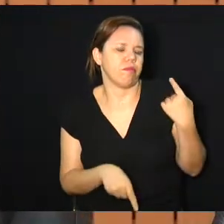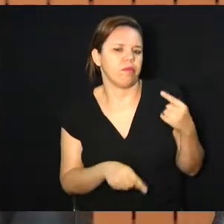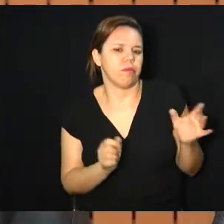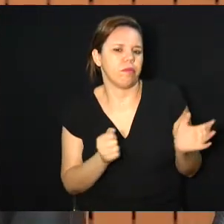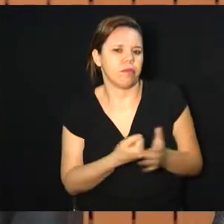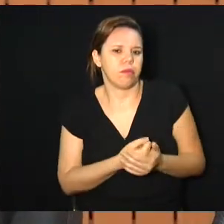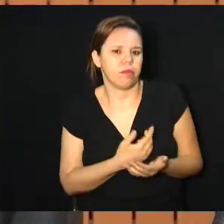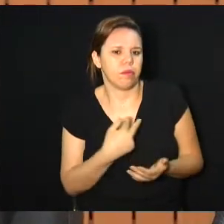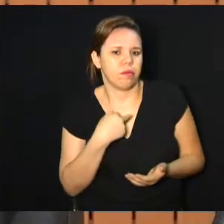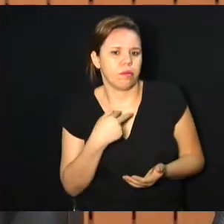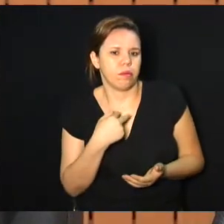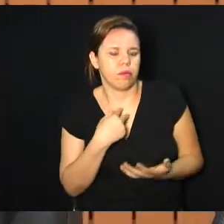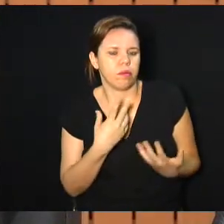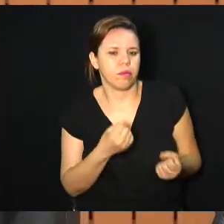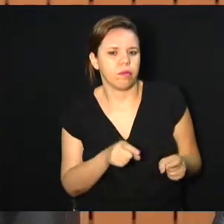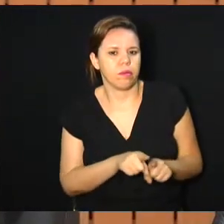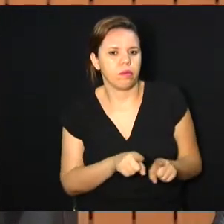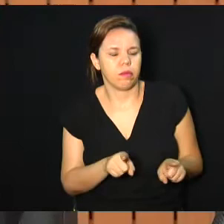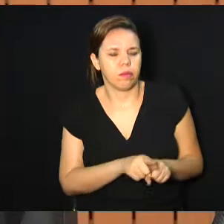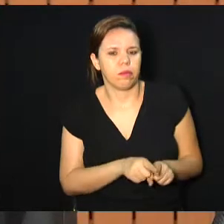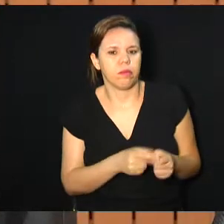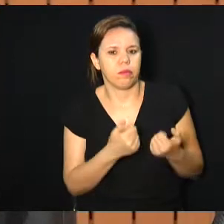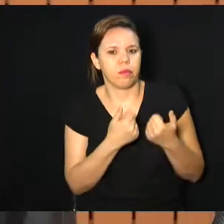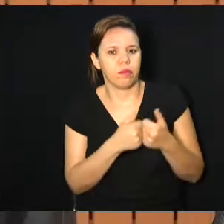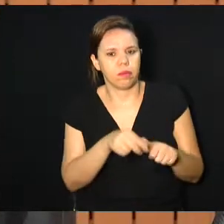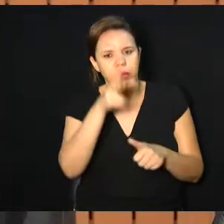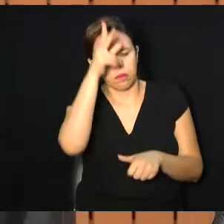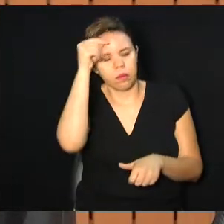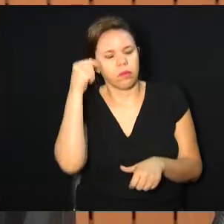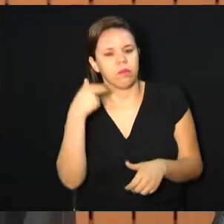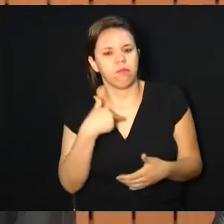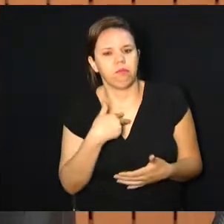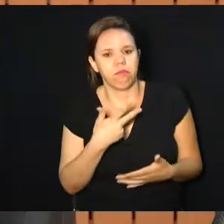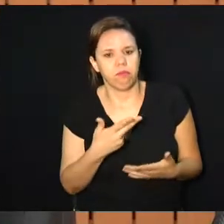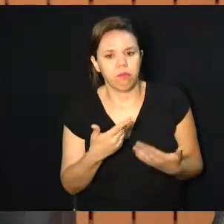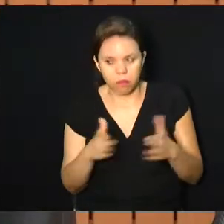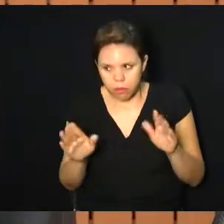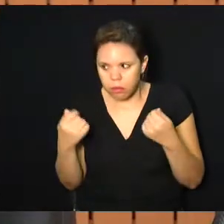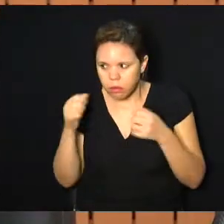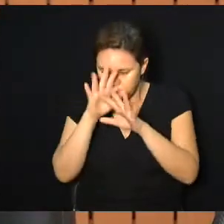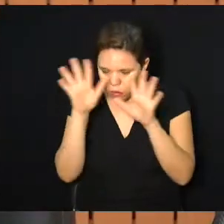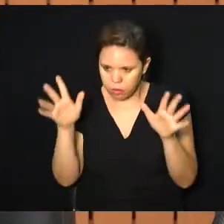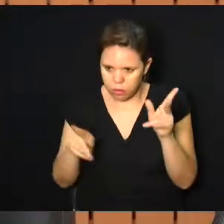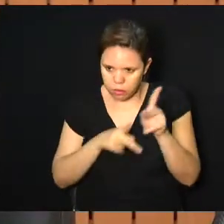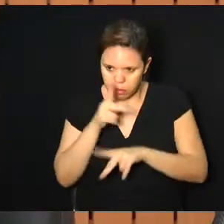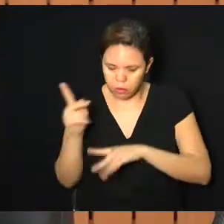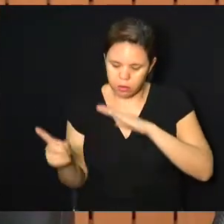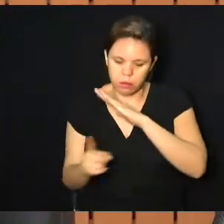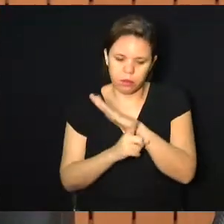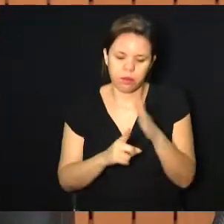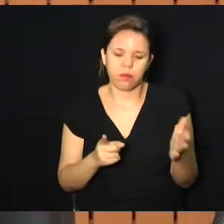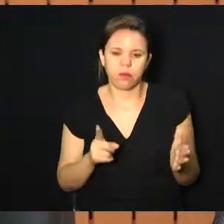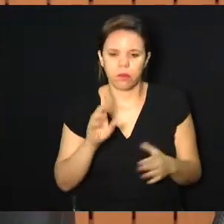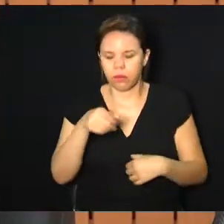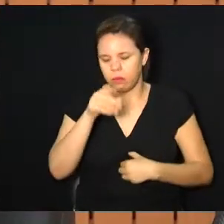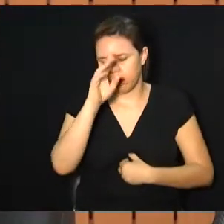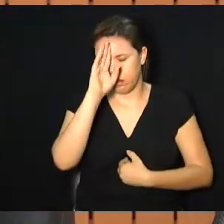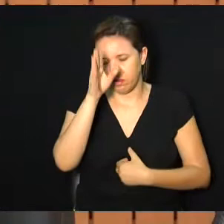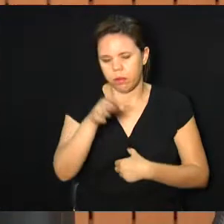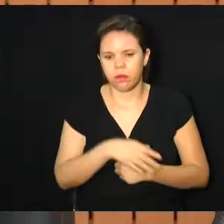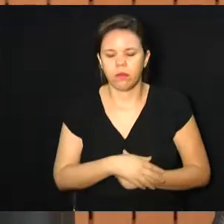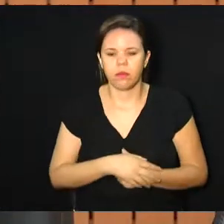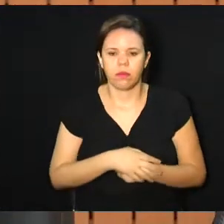sigiloso? Pô, é o transporte coletivo, o transporte é uma relação de consumo, um serviço público essencial.